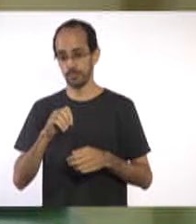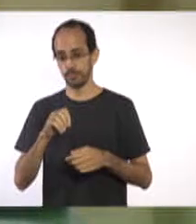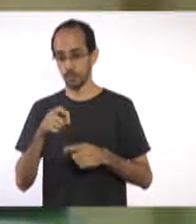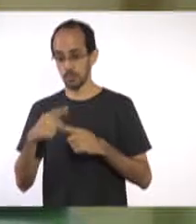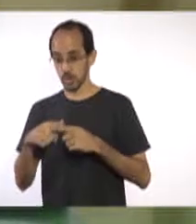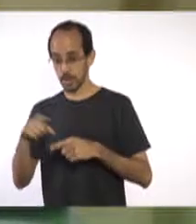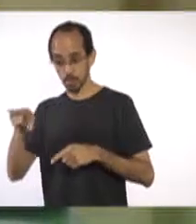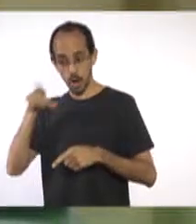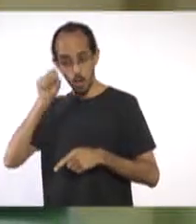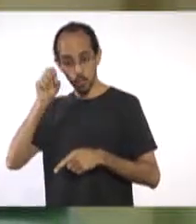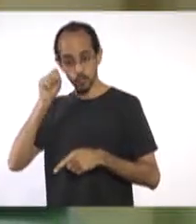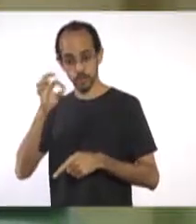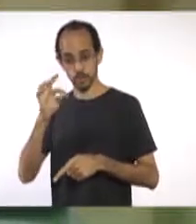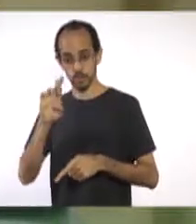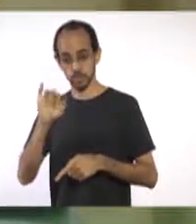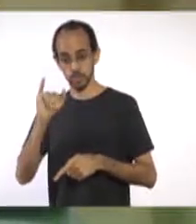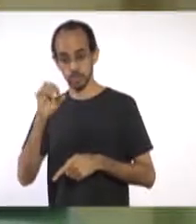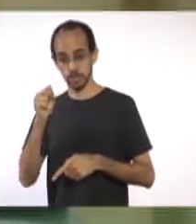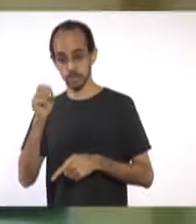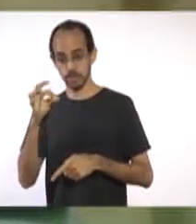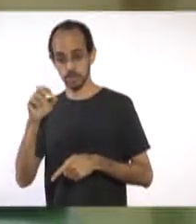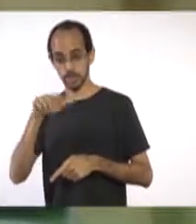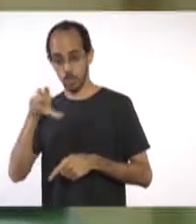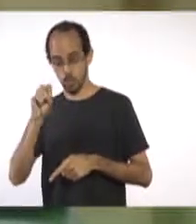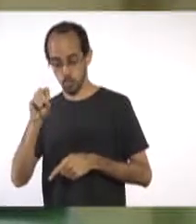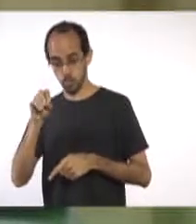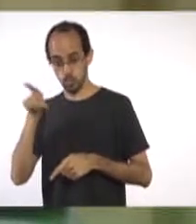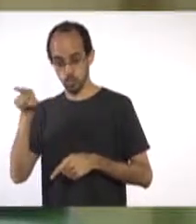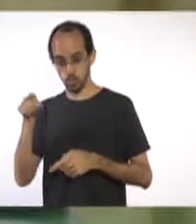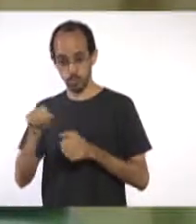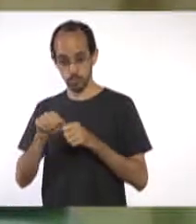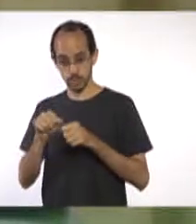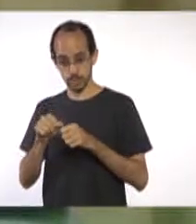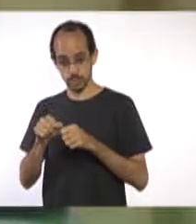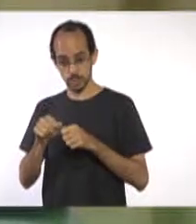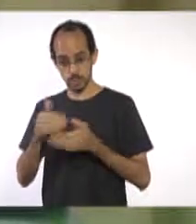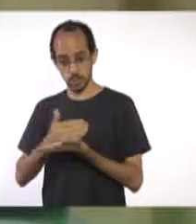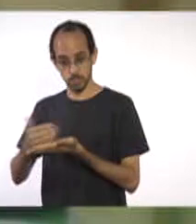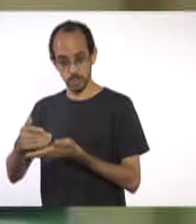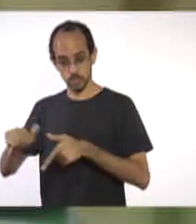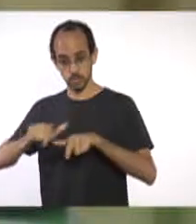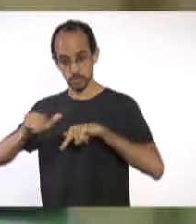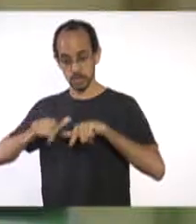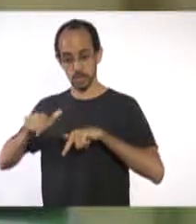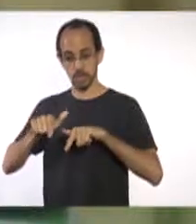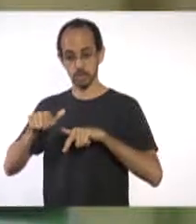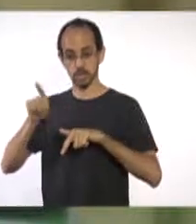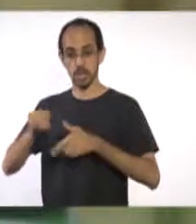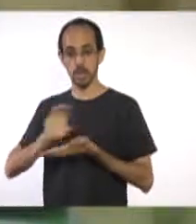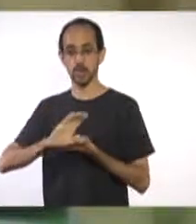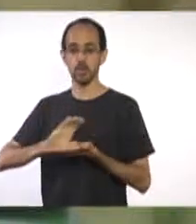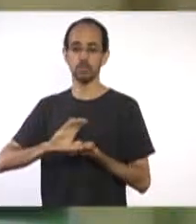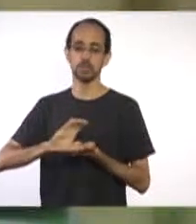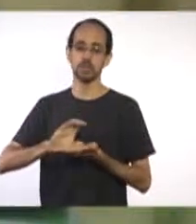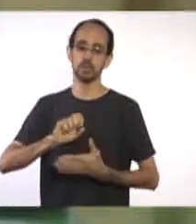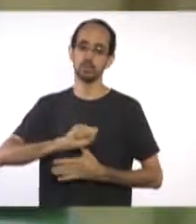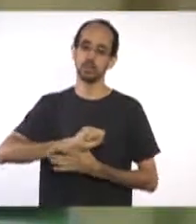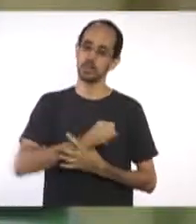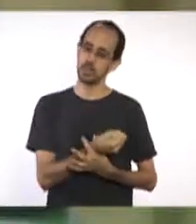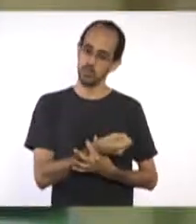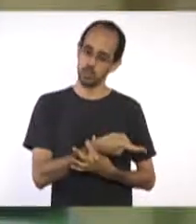que promover e presidir os trabalhos terá que ser a Comissão de Segurança, no meu